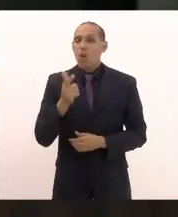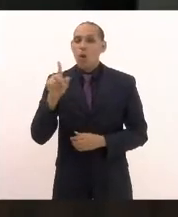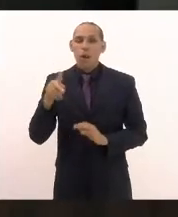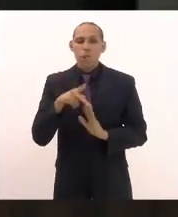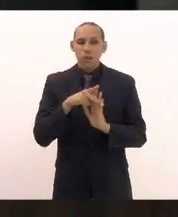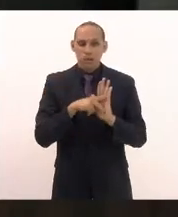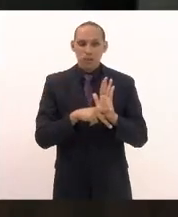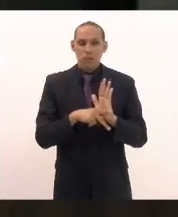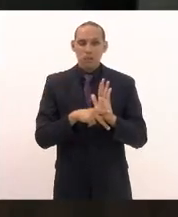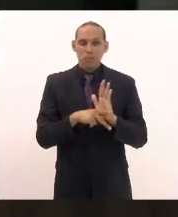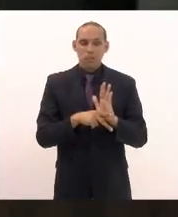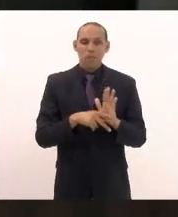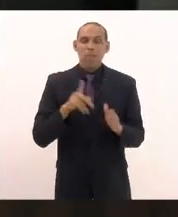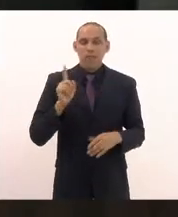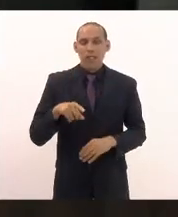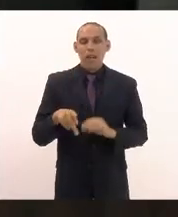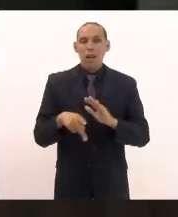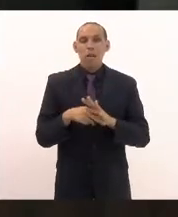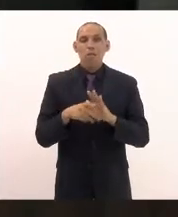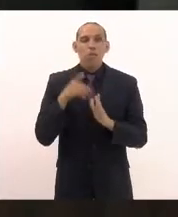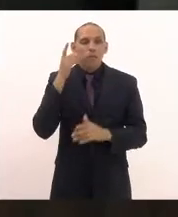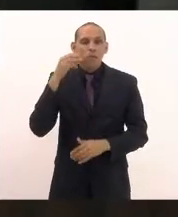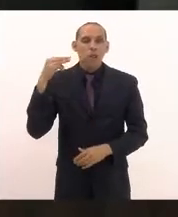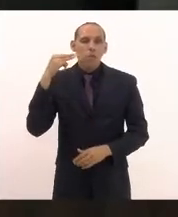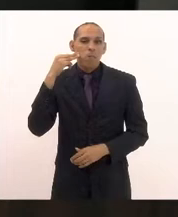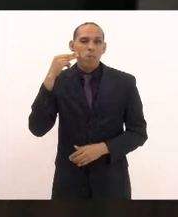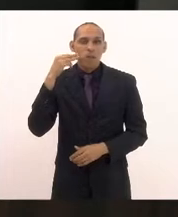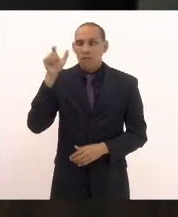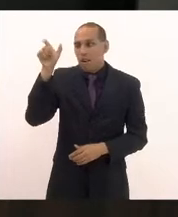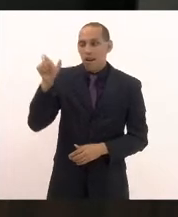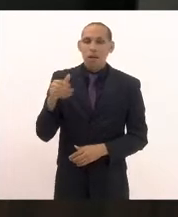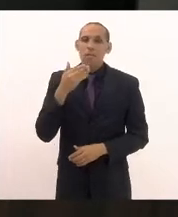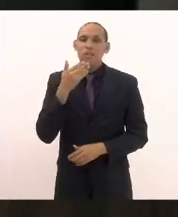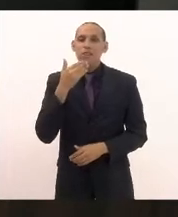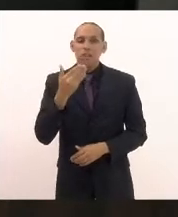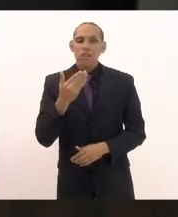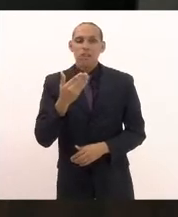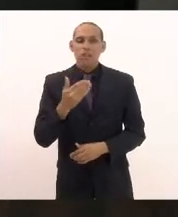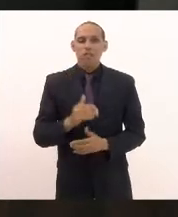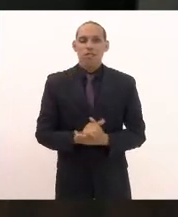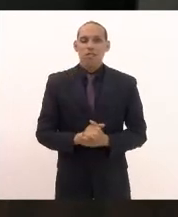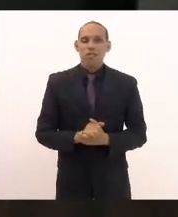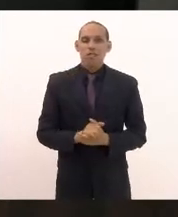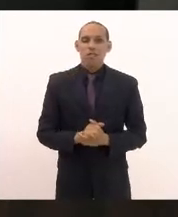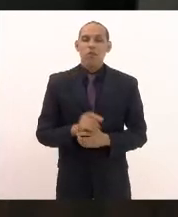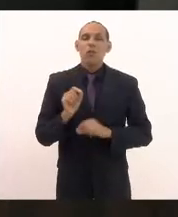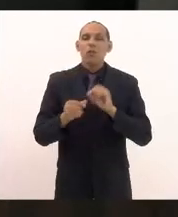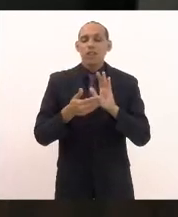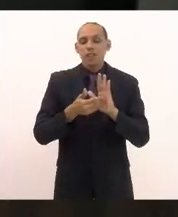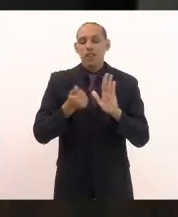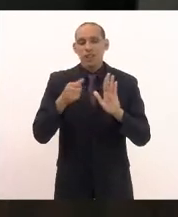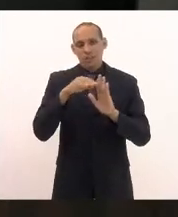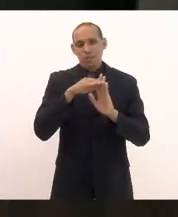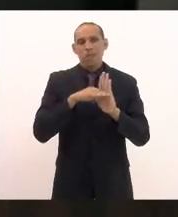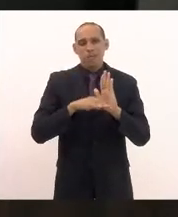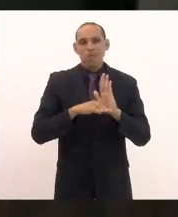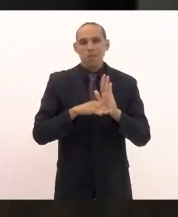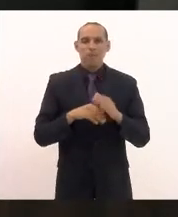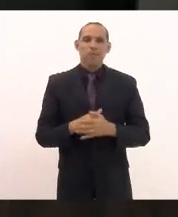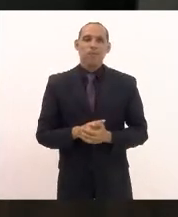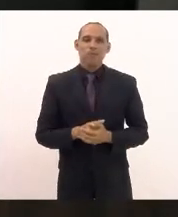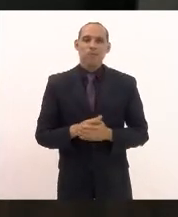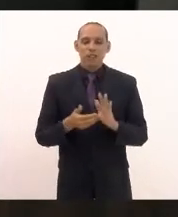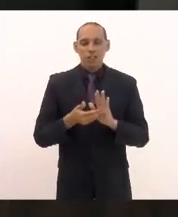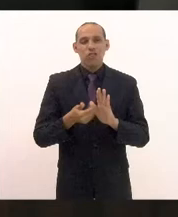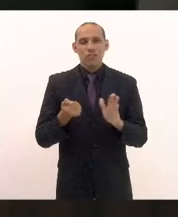que seria o do deputado Mônica Francisco, ela pediu para que fosse retirado de pauta. Retirado. Está